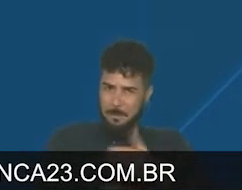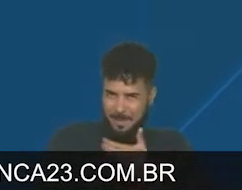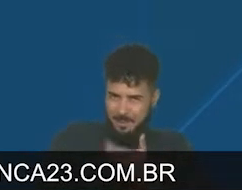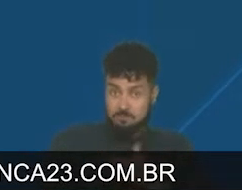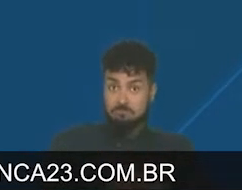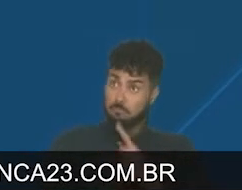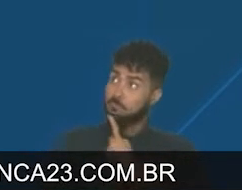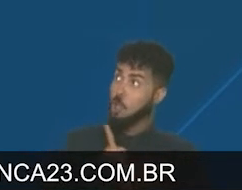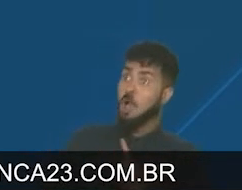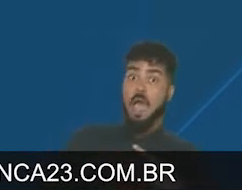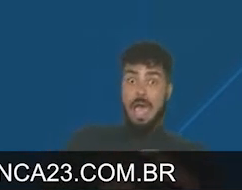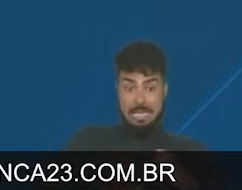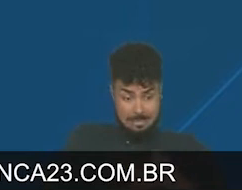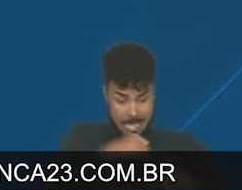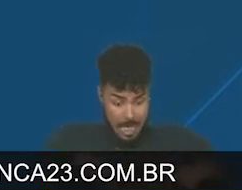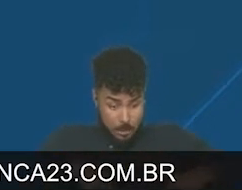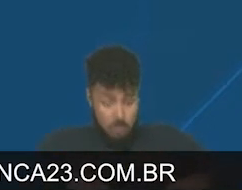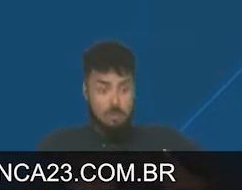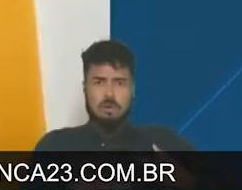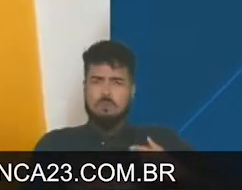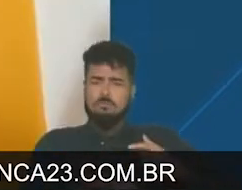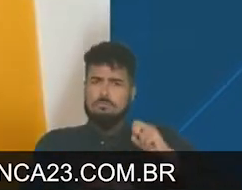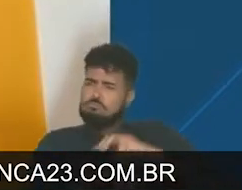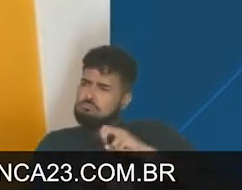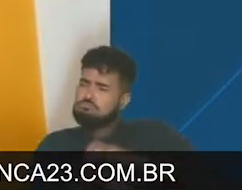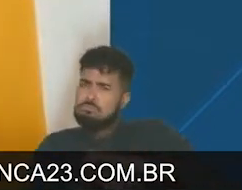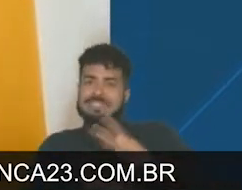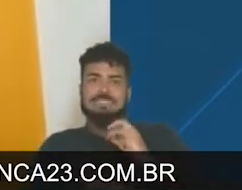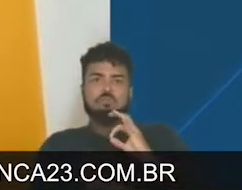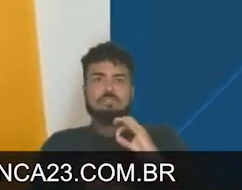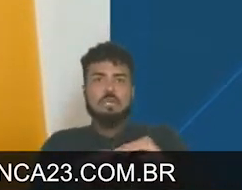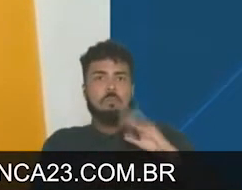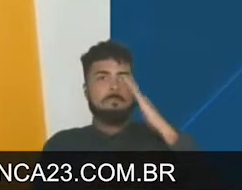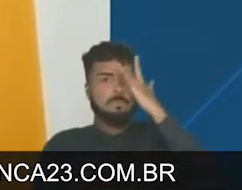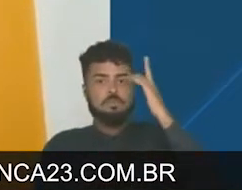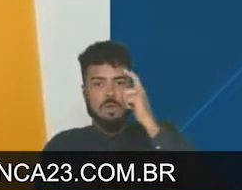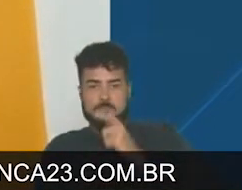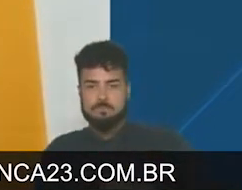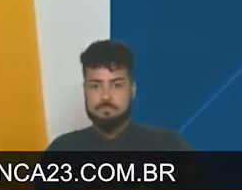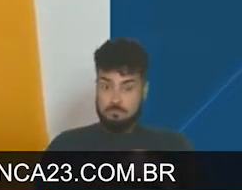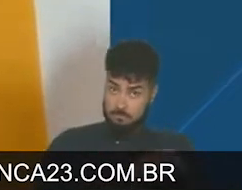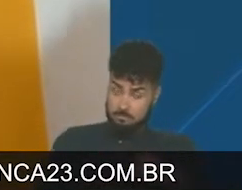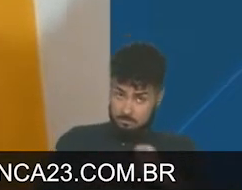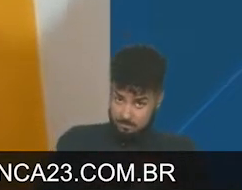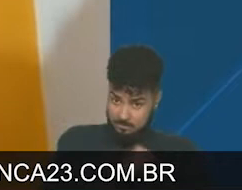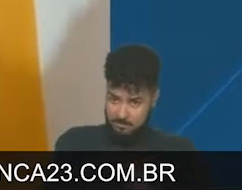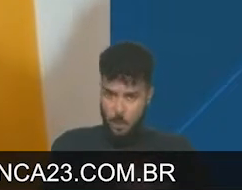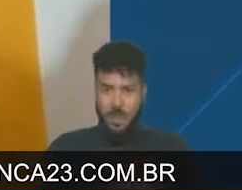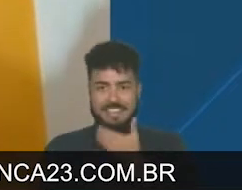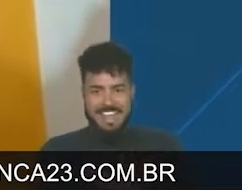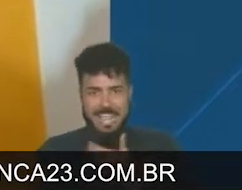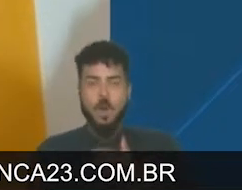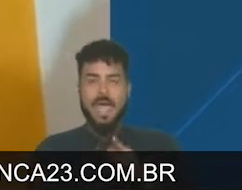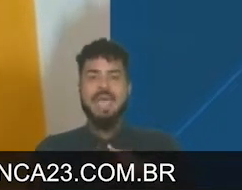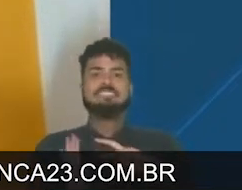pelo curso subiu mais de 30%. A gente tem colocado aqui que esse ano é o Natal do